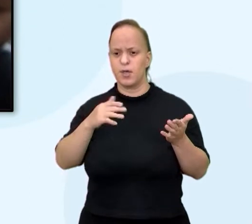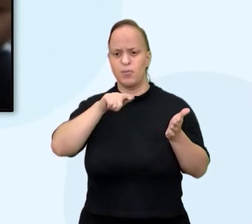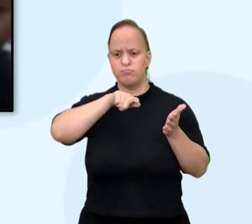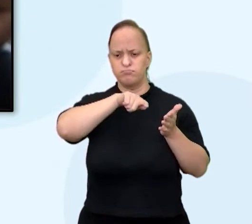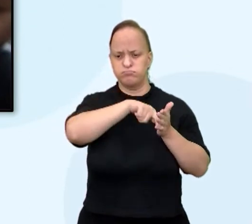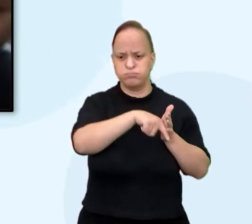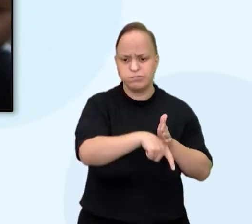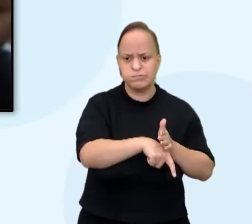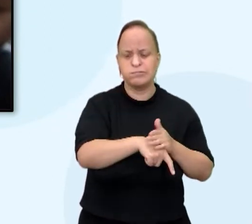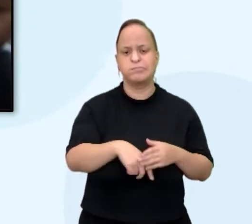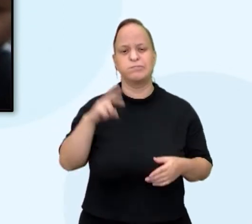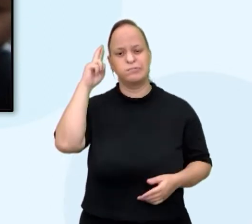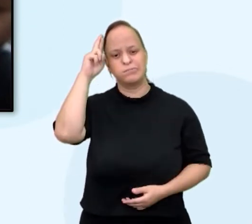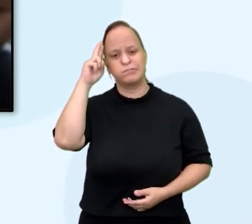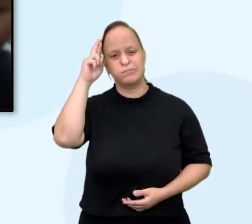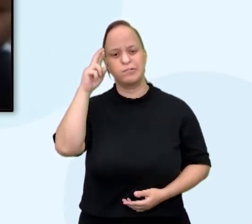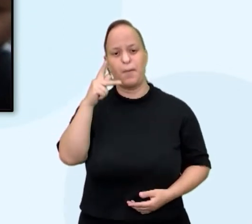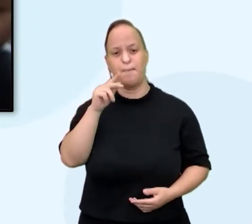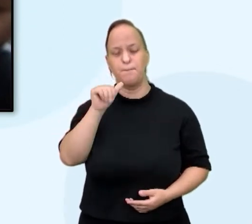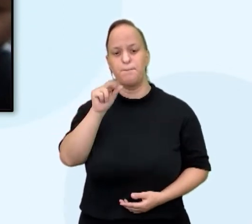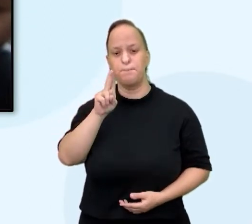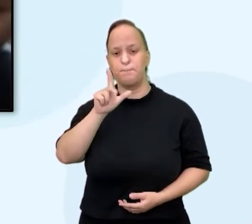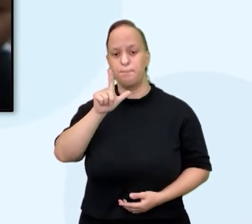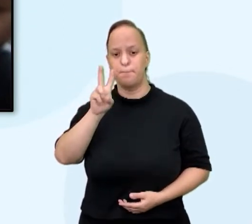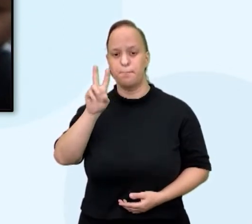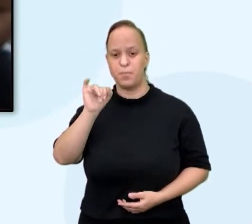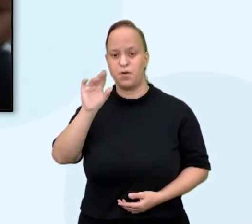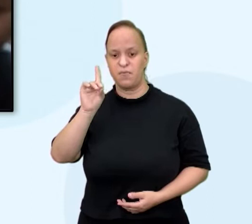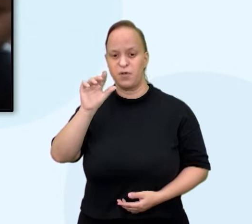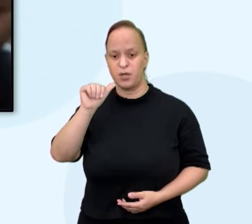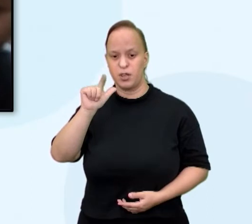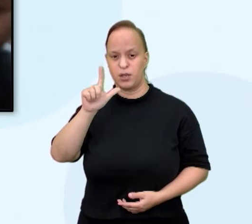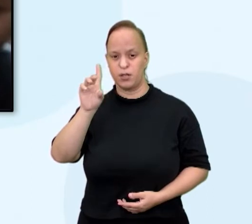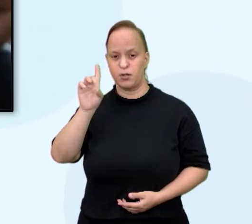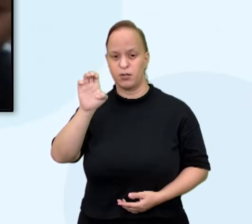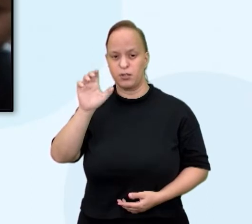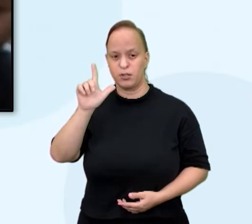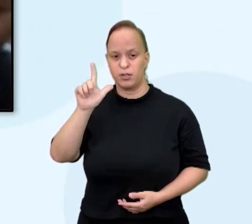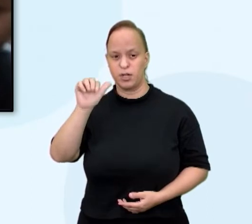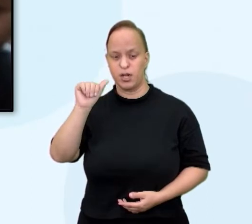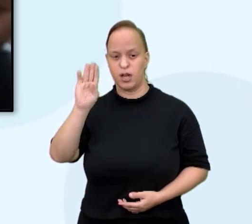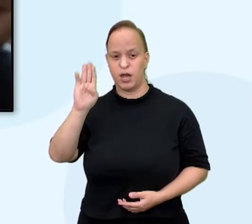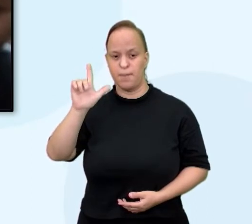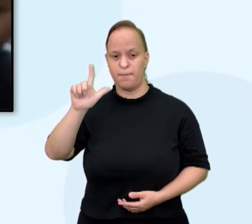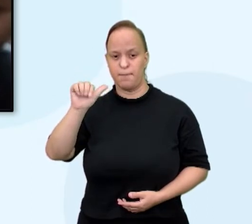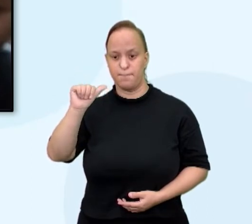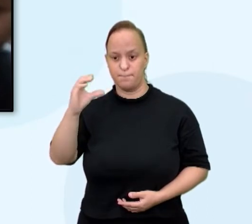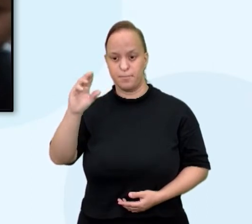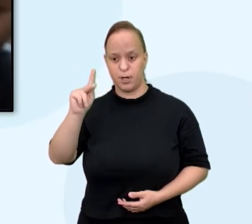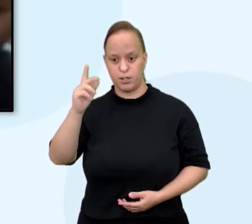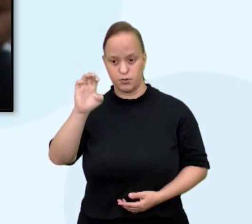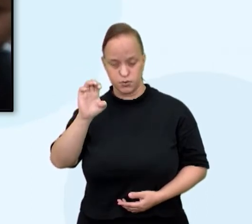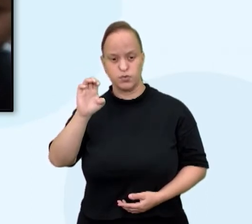sobre o pensamento de Paul Vidal-Delablache, usando uma de suas teorias para estudar um povo